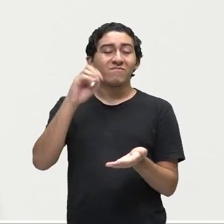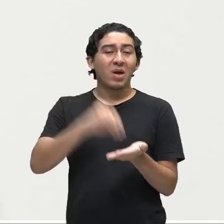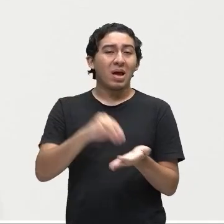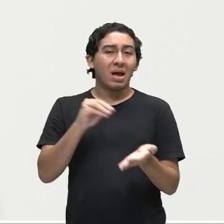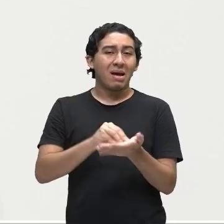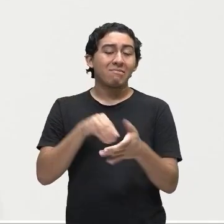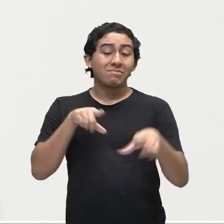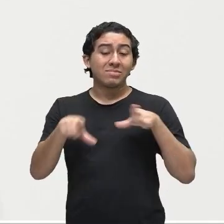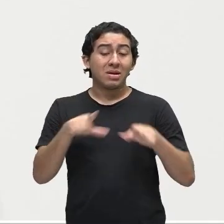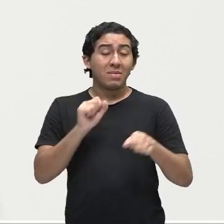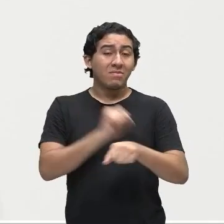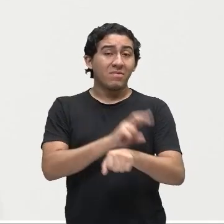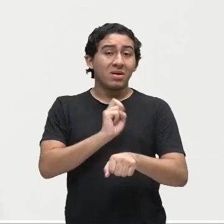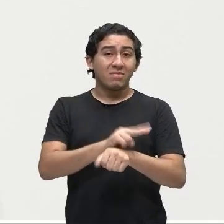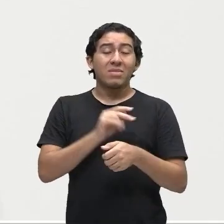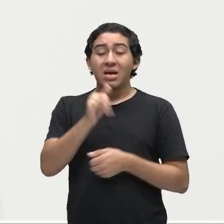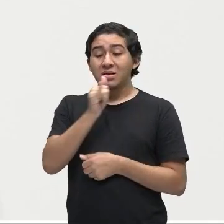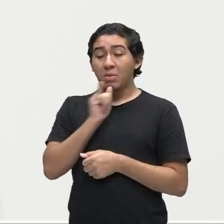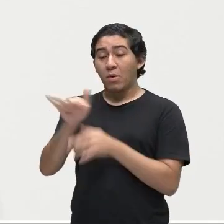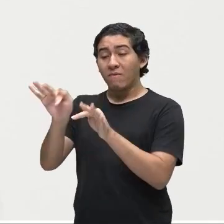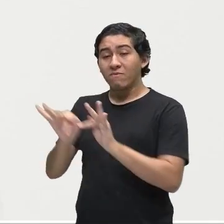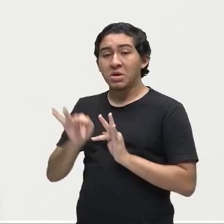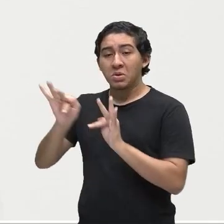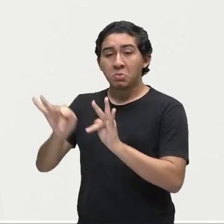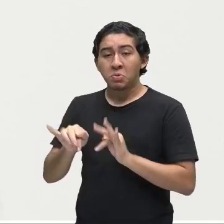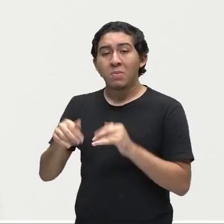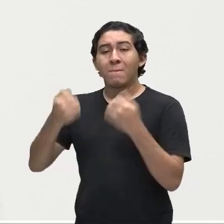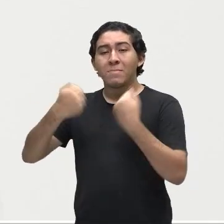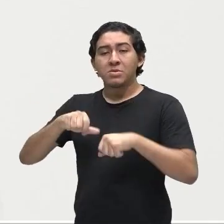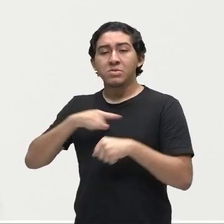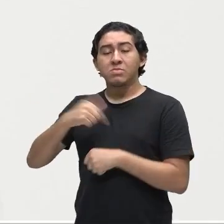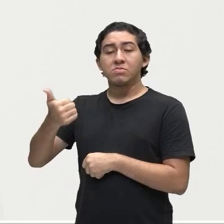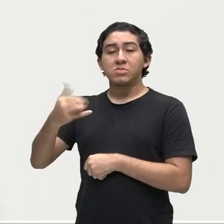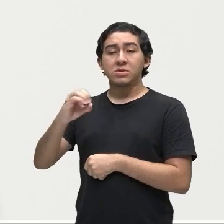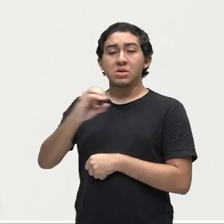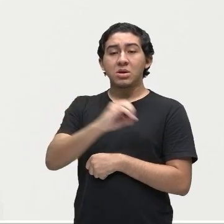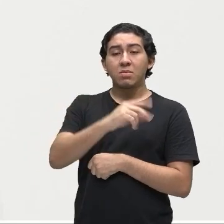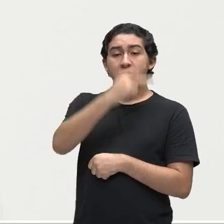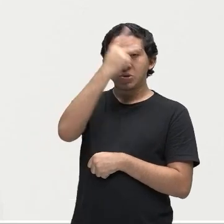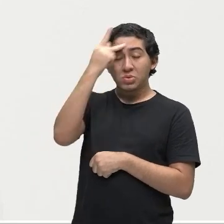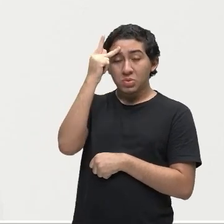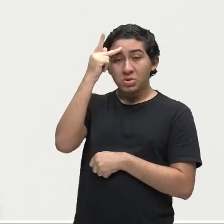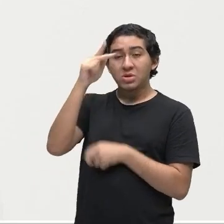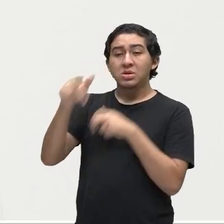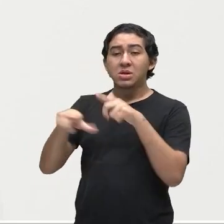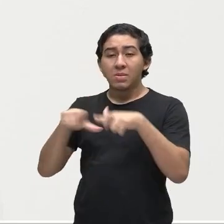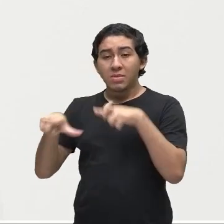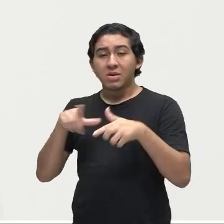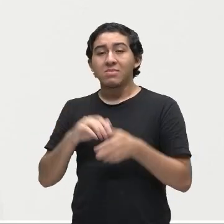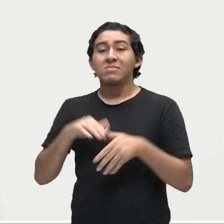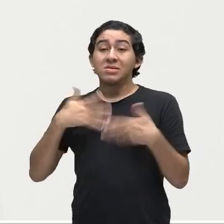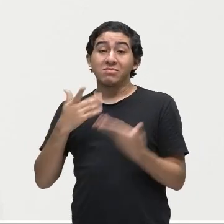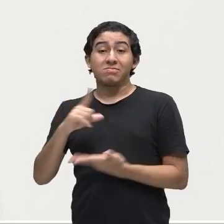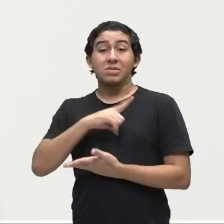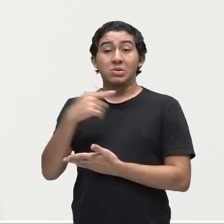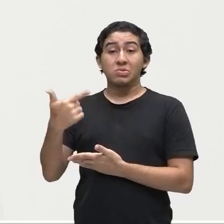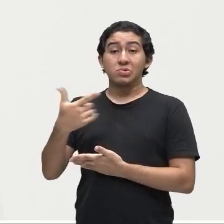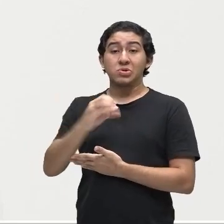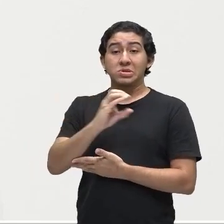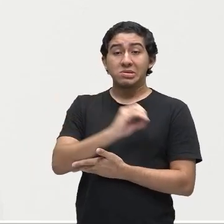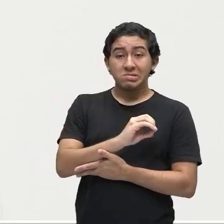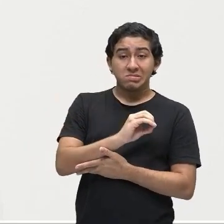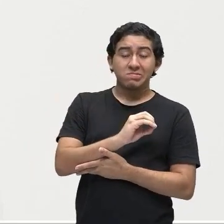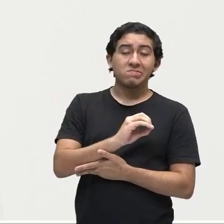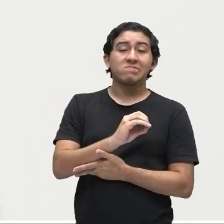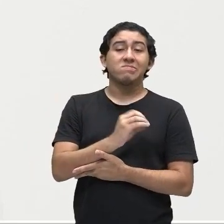numa fazenda, num feudo, que precisava de 100 pessoas para fazer o feudo funcionar, passou a ter 200, começou a